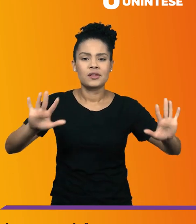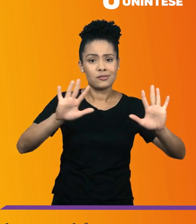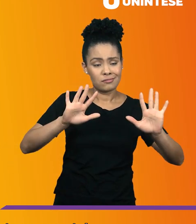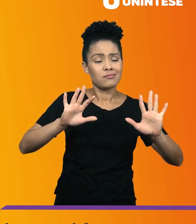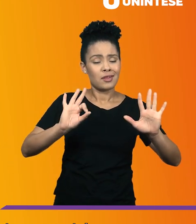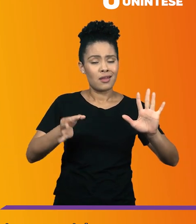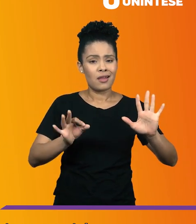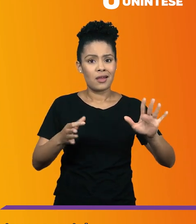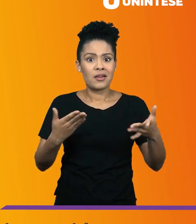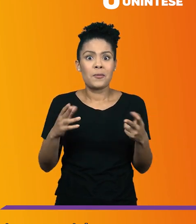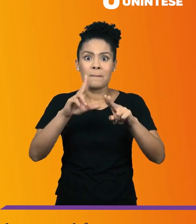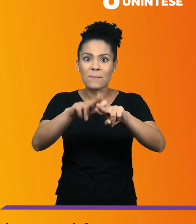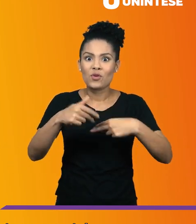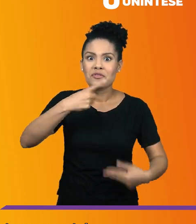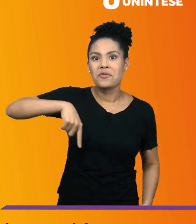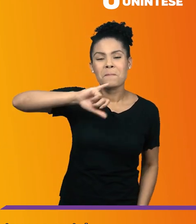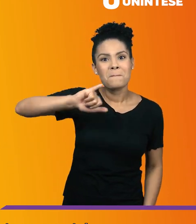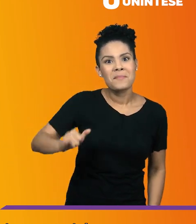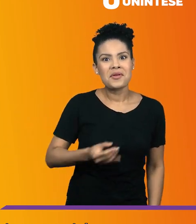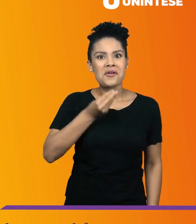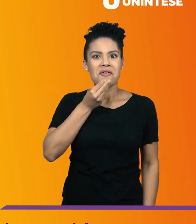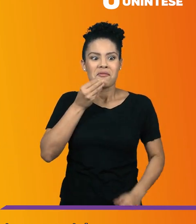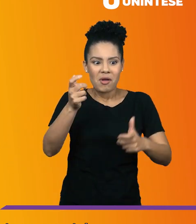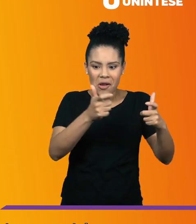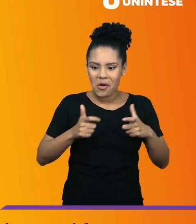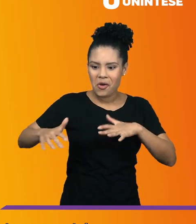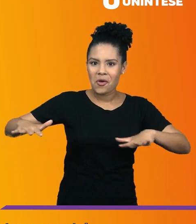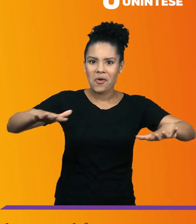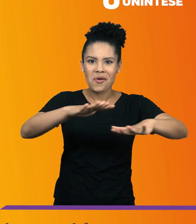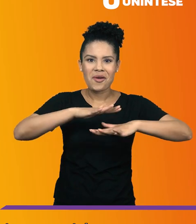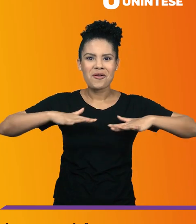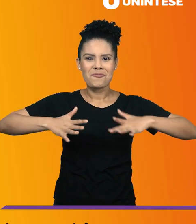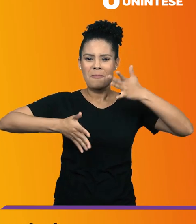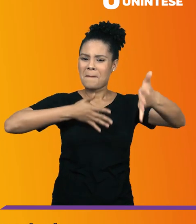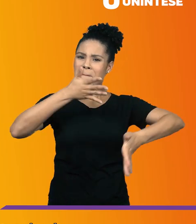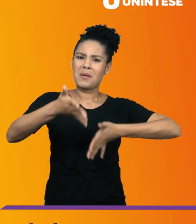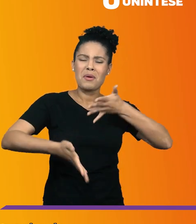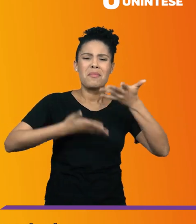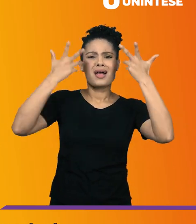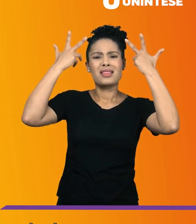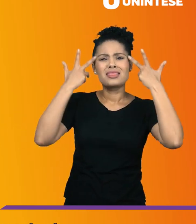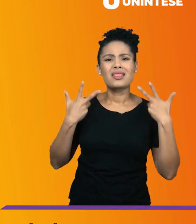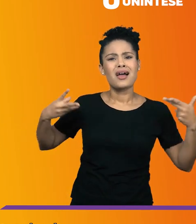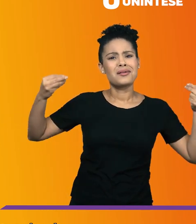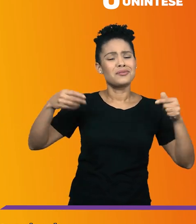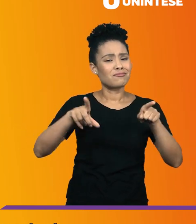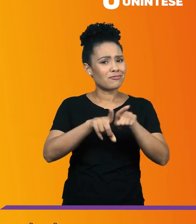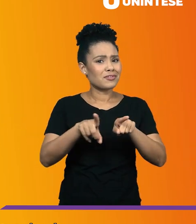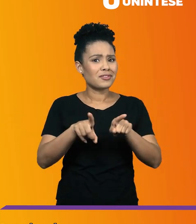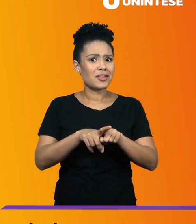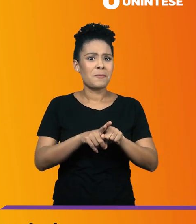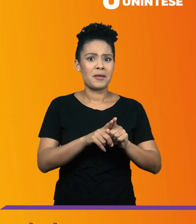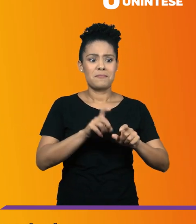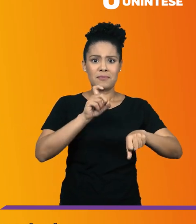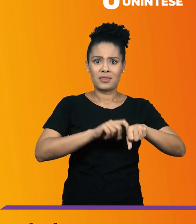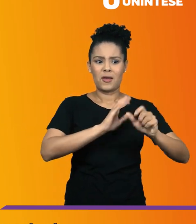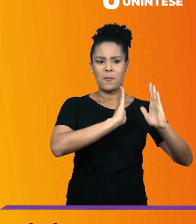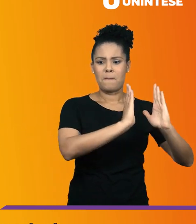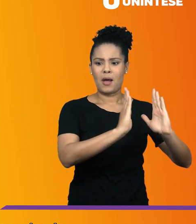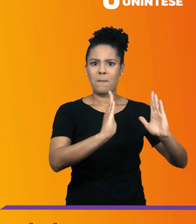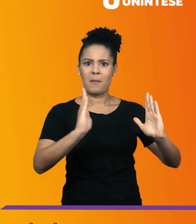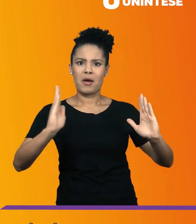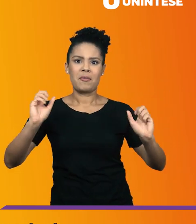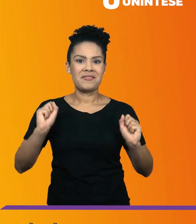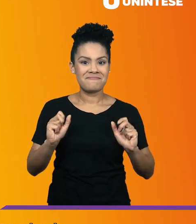visoespacial. Então aproveitem o espaço que vocês têm para sinalizar de maneira natural e de